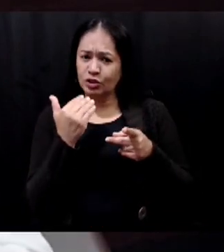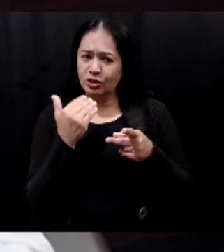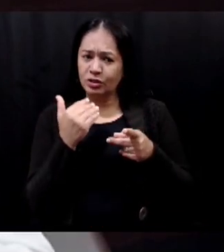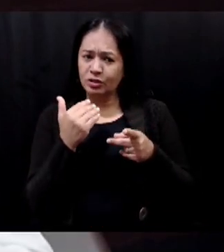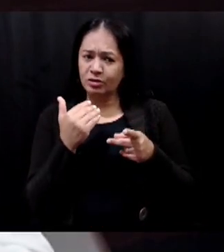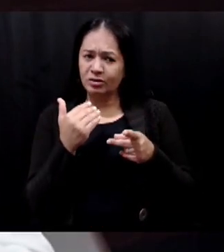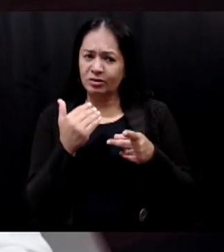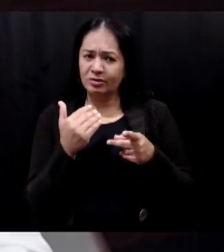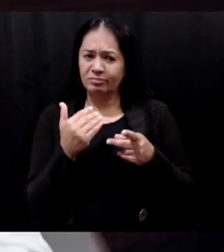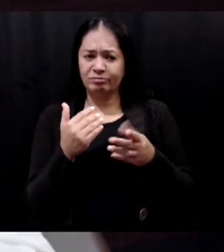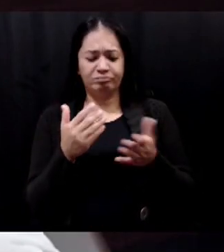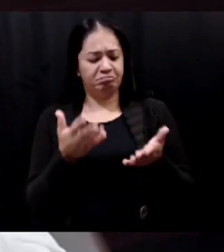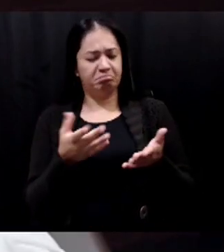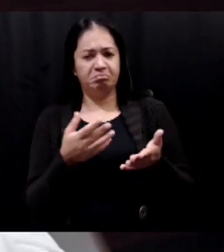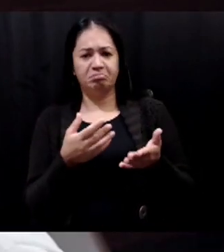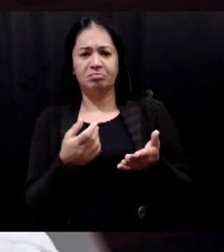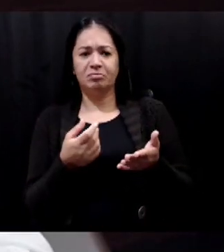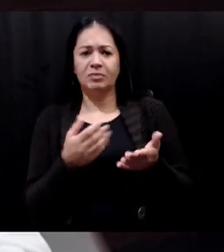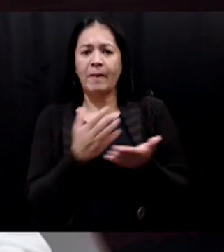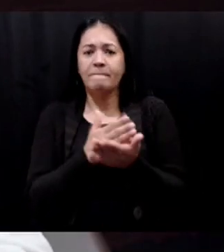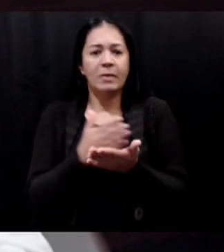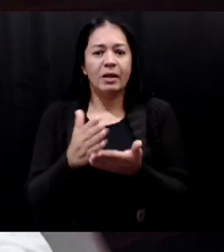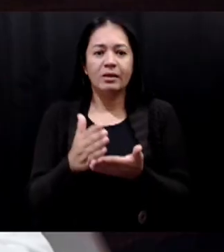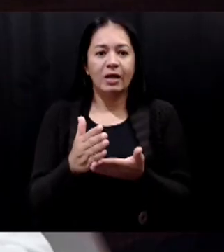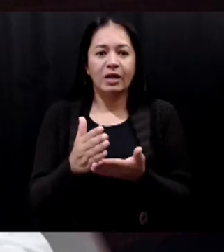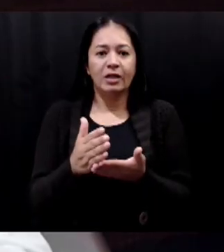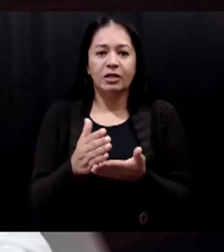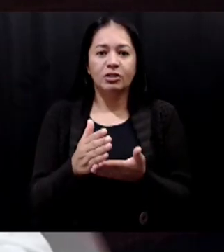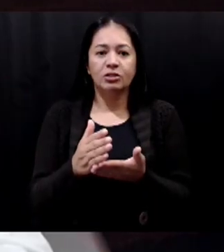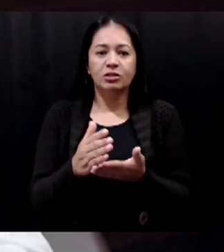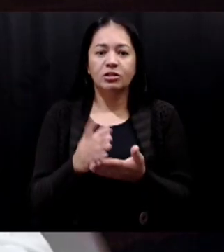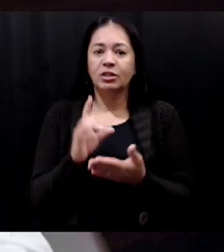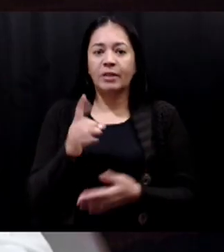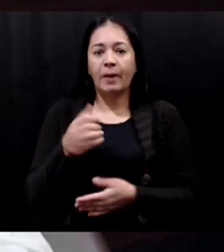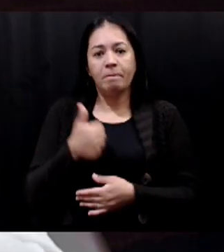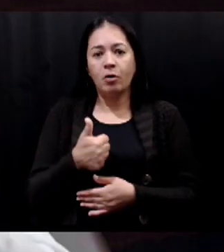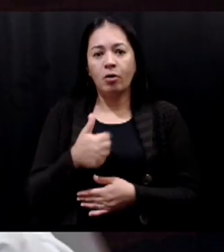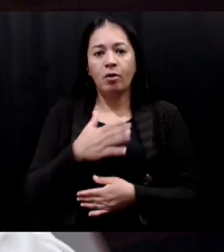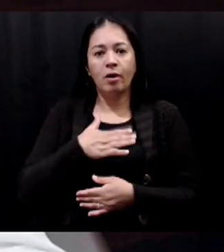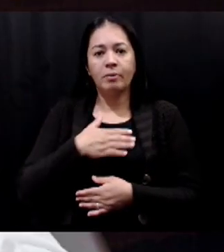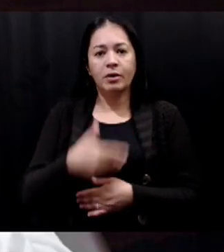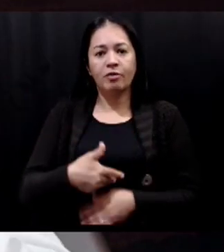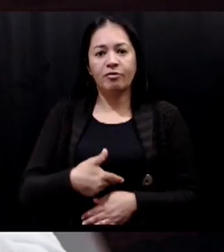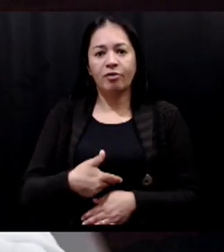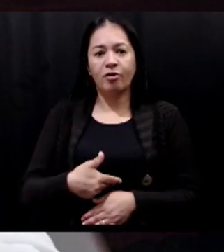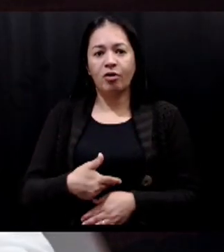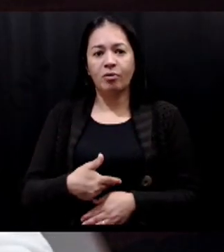que metade daquele prato seria o suficiente para saciar a minha fome, eu